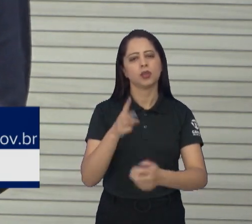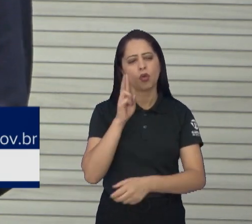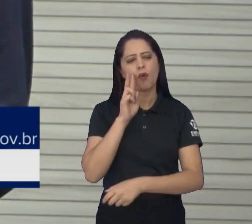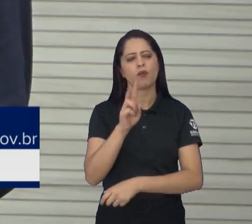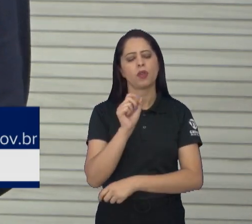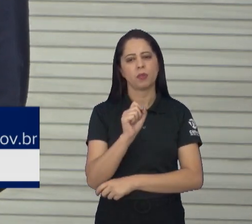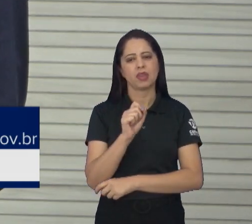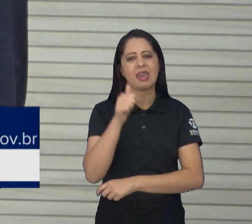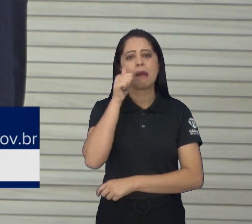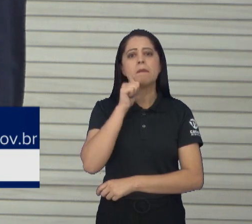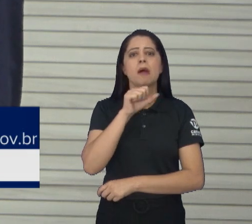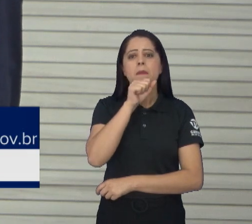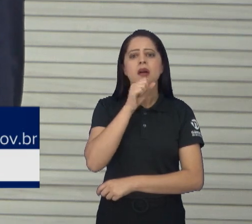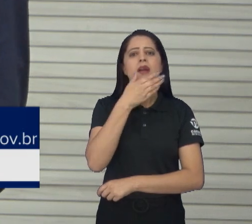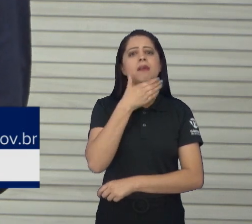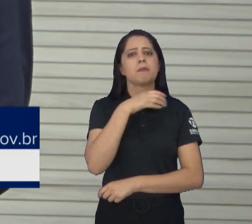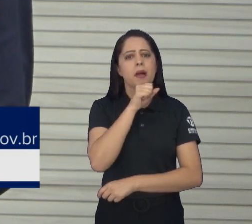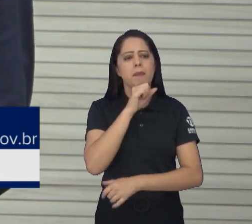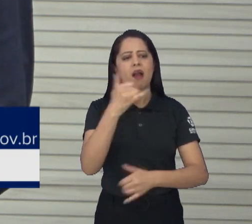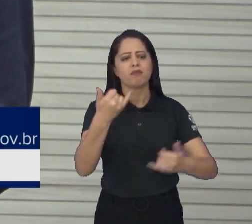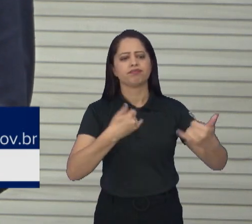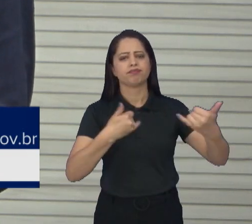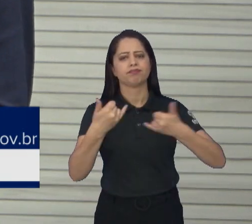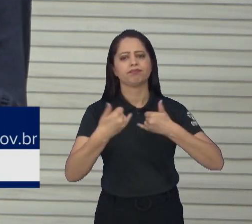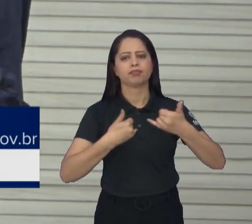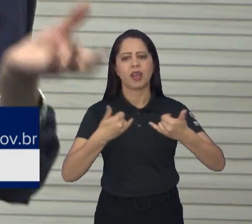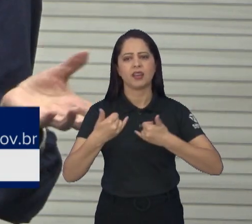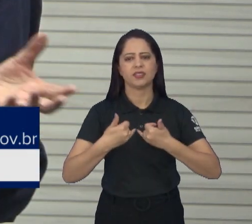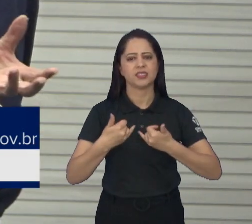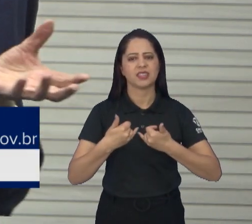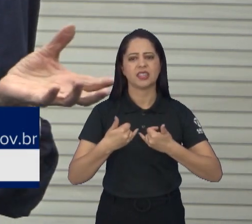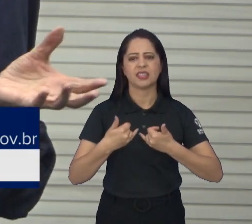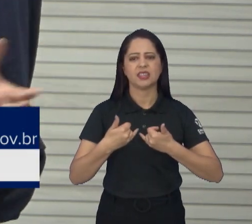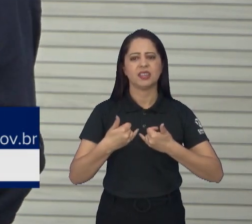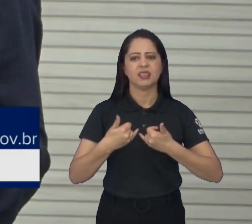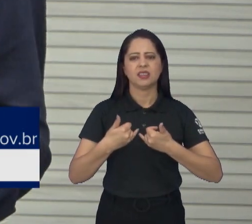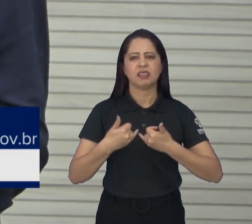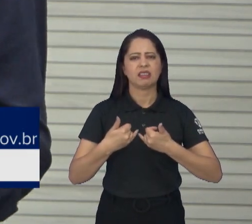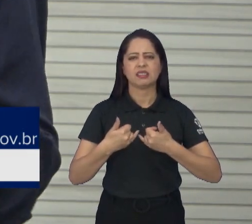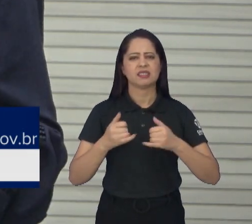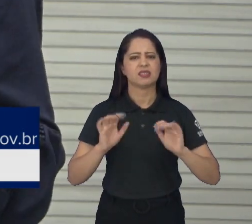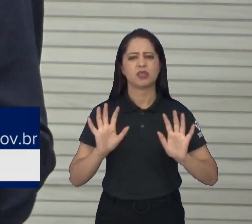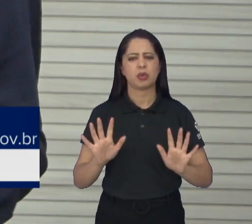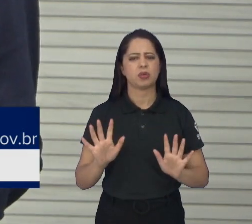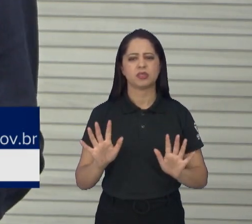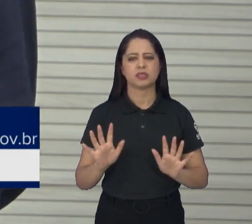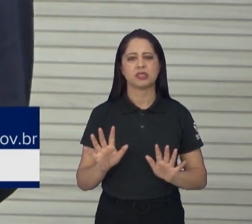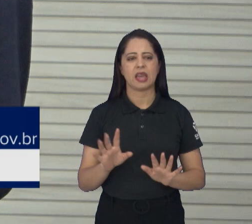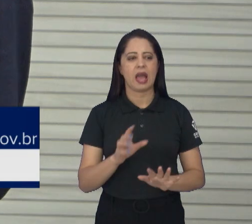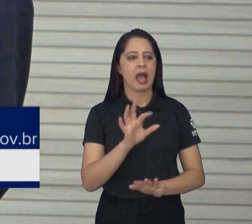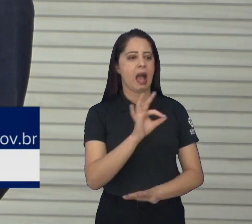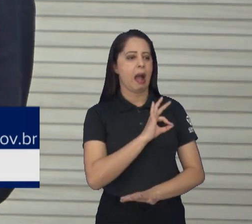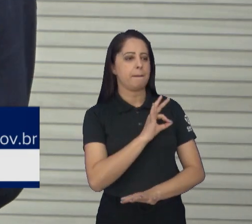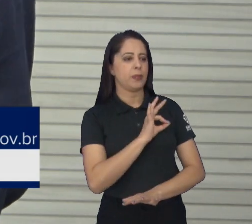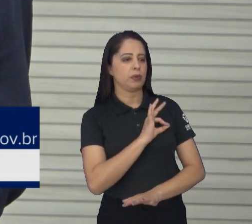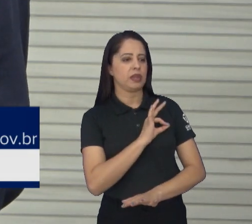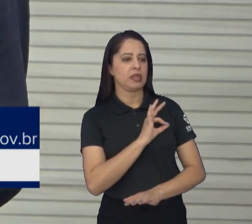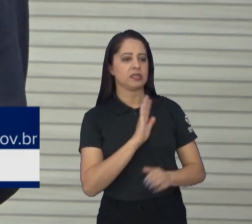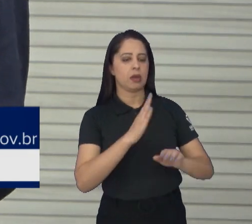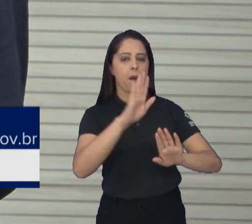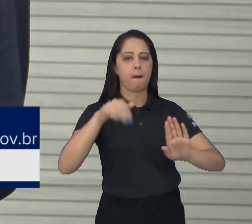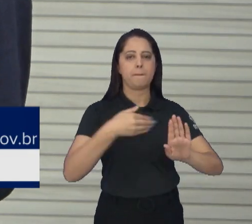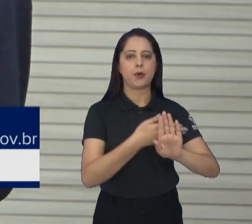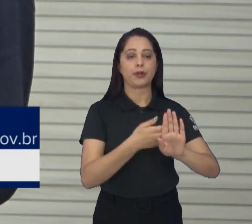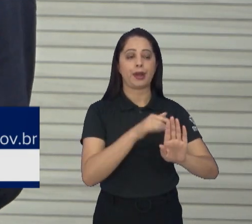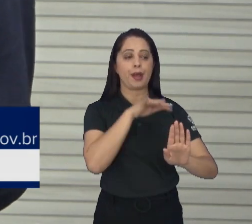que os pais, declarações dos pais, que está tudo para inglês ver, a guarda é para inglês ver, o tratamento que